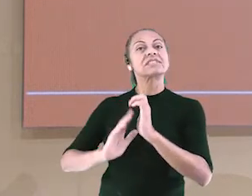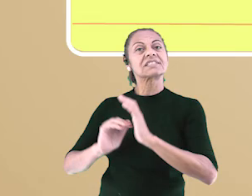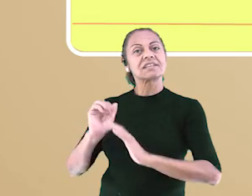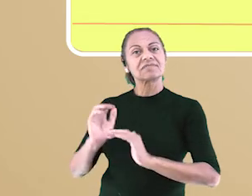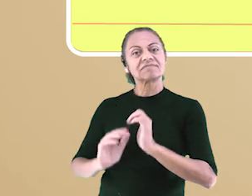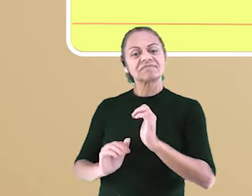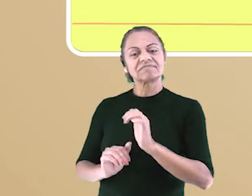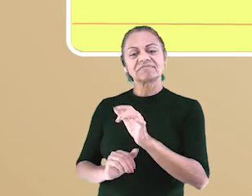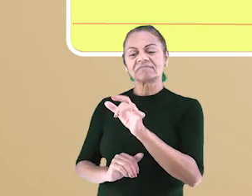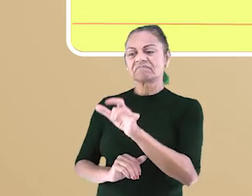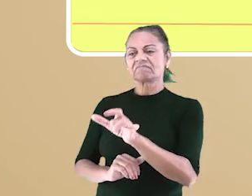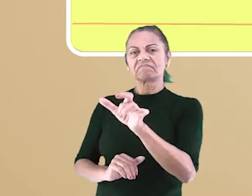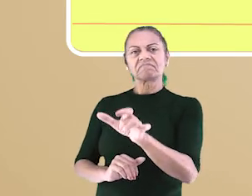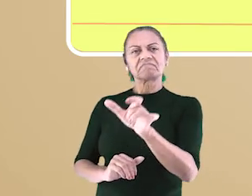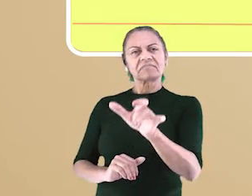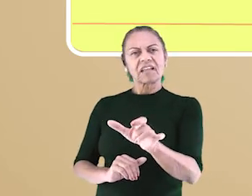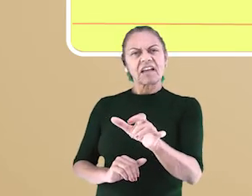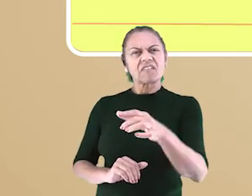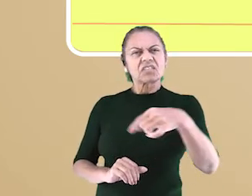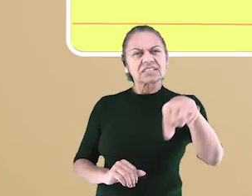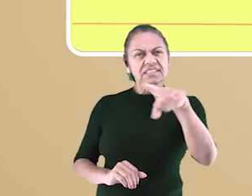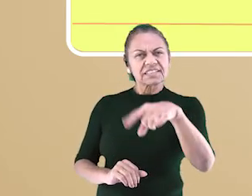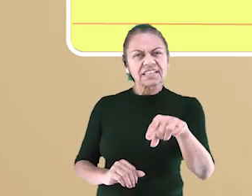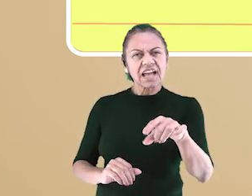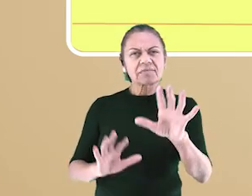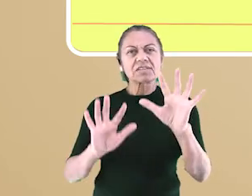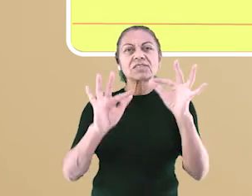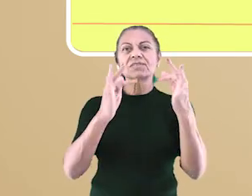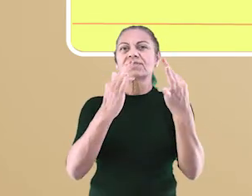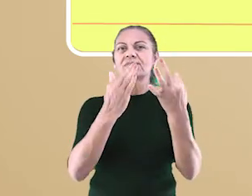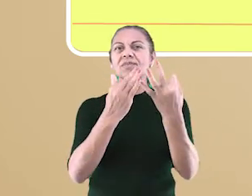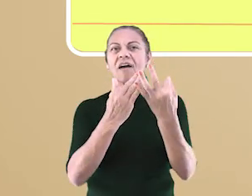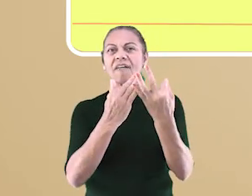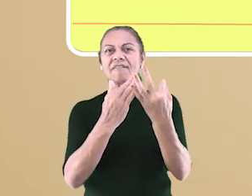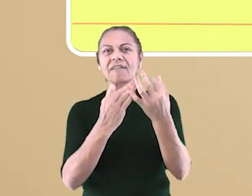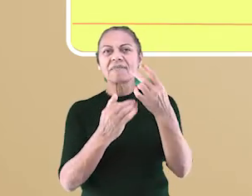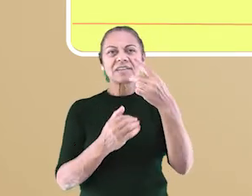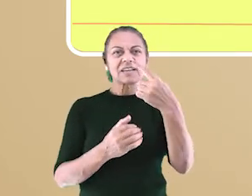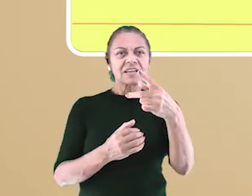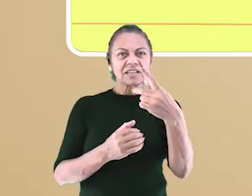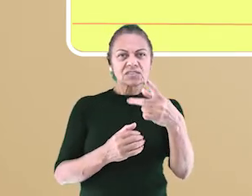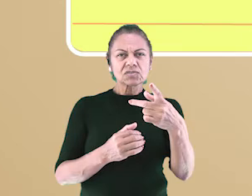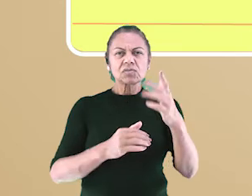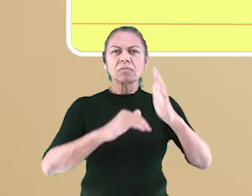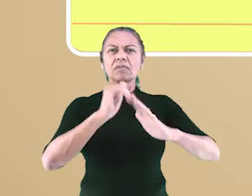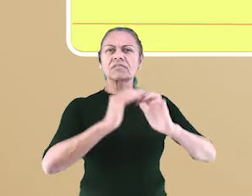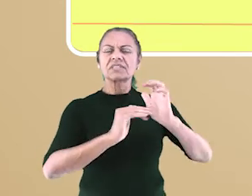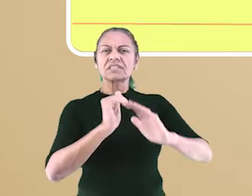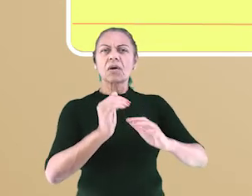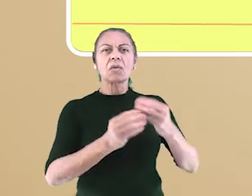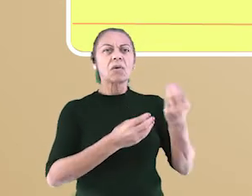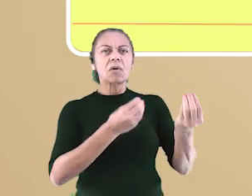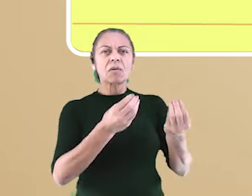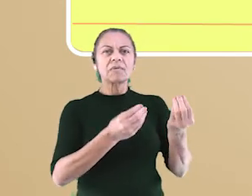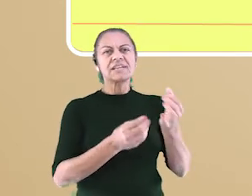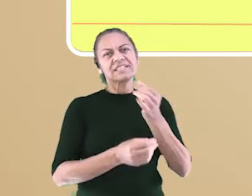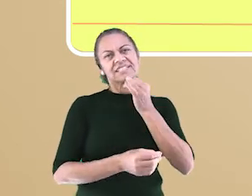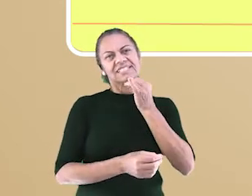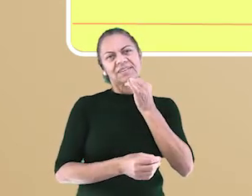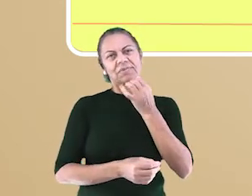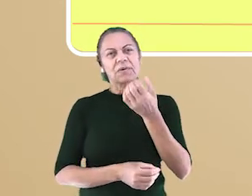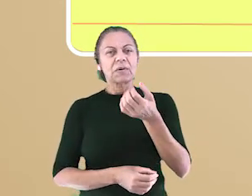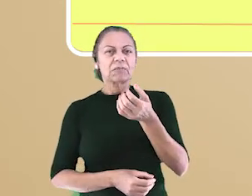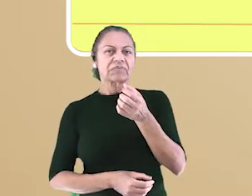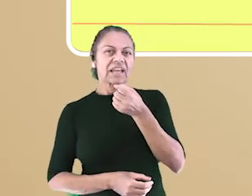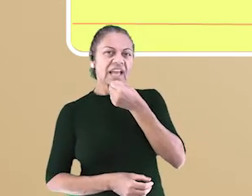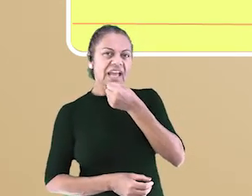delas. Você sabe qual é a profissão das pessoas da sua família? Que tal descobrir? Você pode descobrir com uma pequena